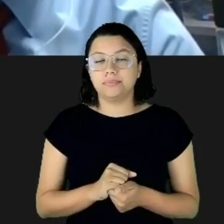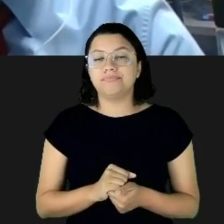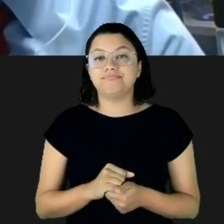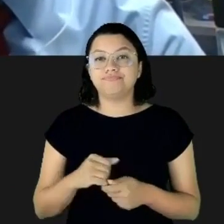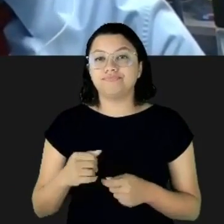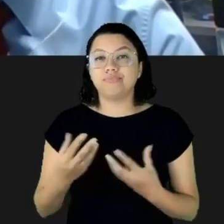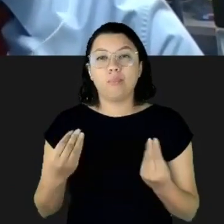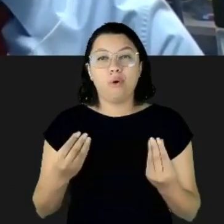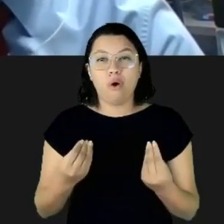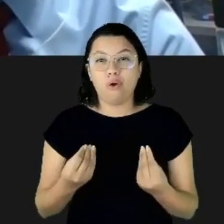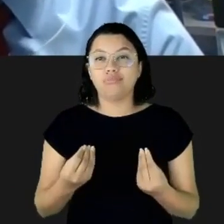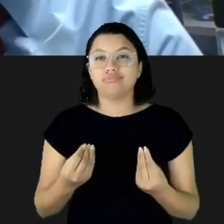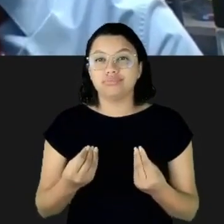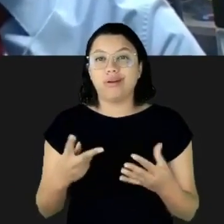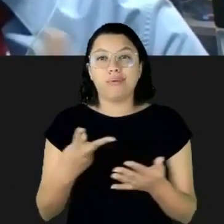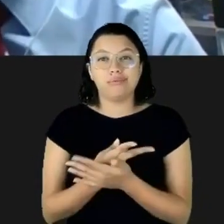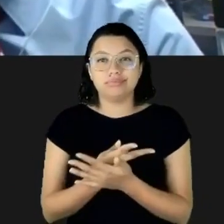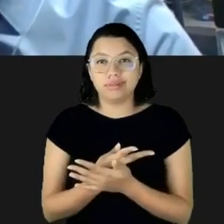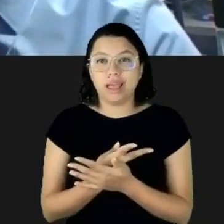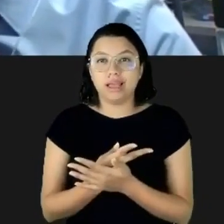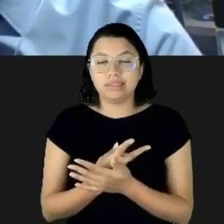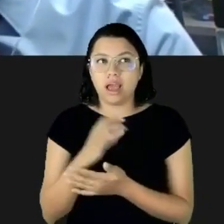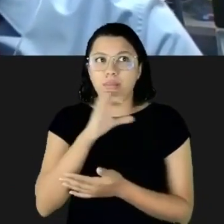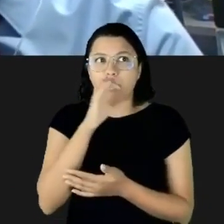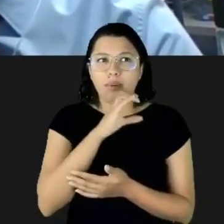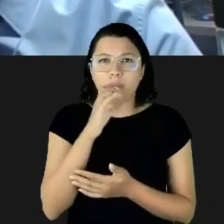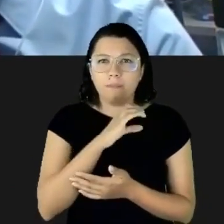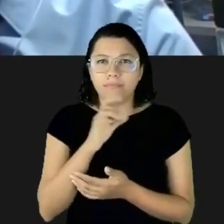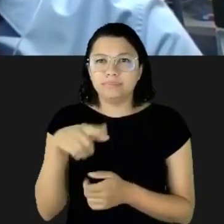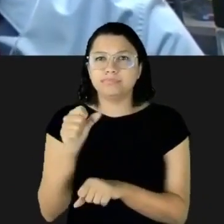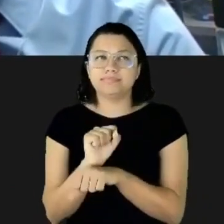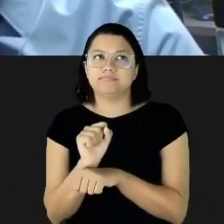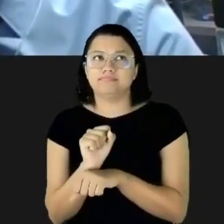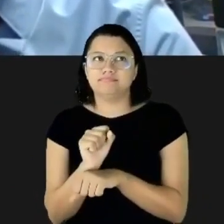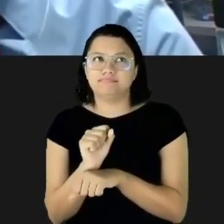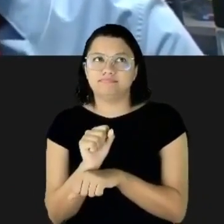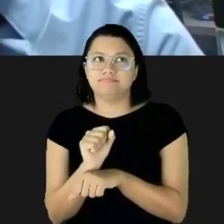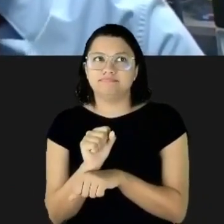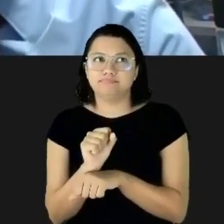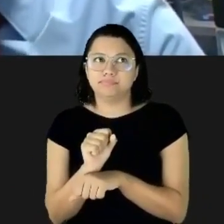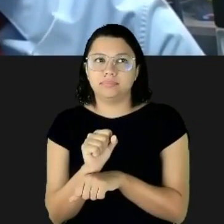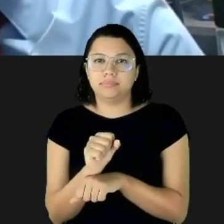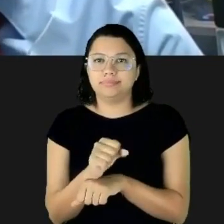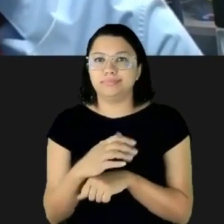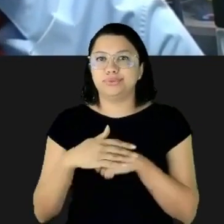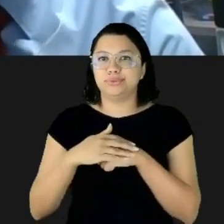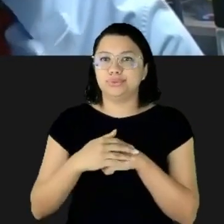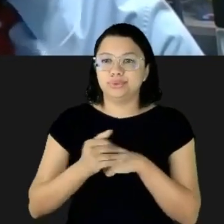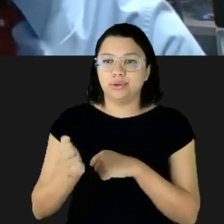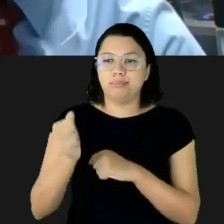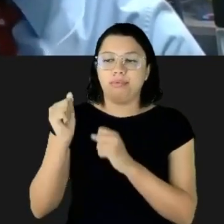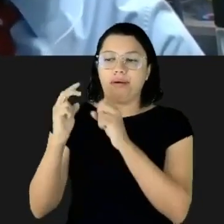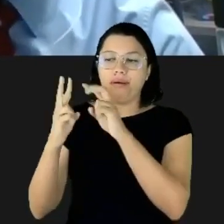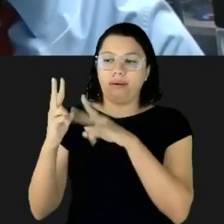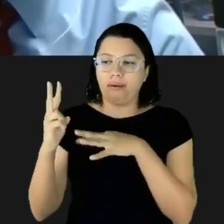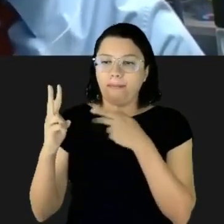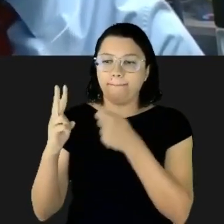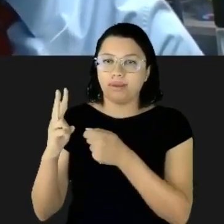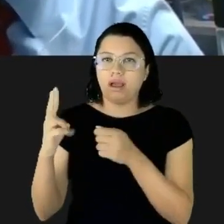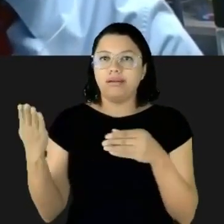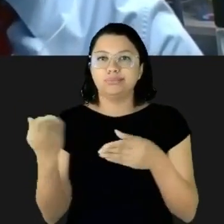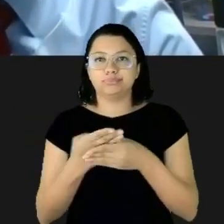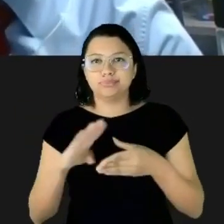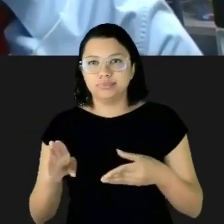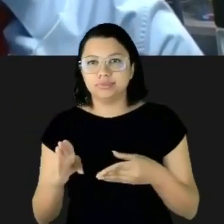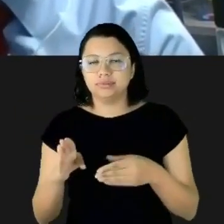muitas vezes se para ali o processo se anda rápido até ali depois ali para para expedir para intimar analisar o